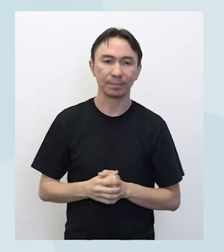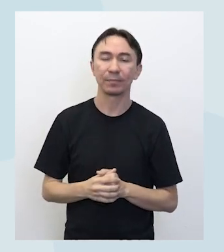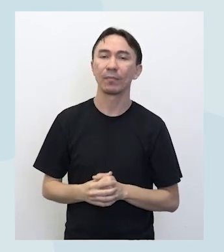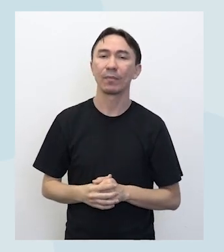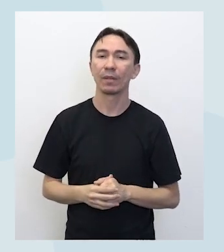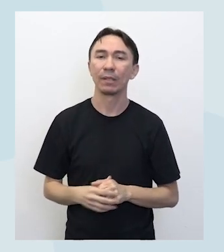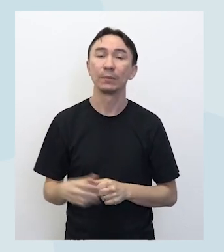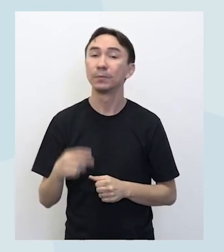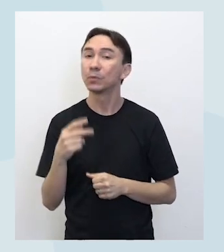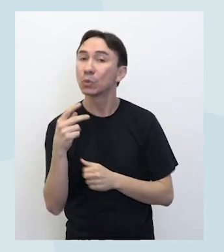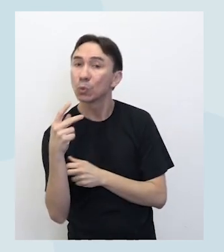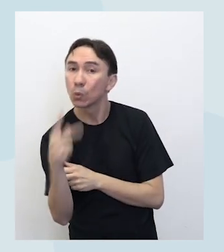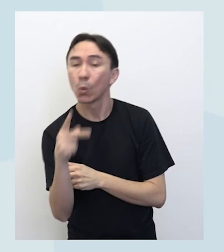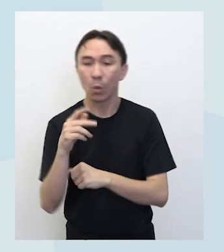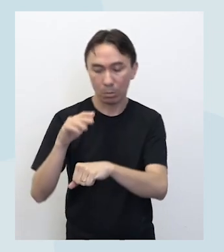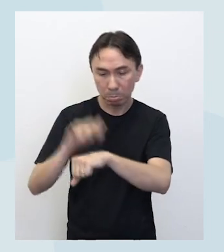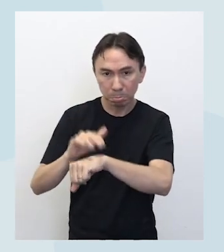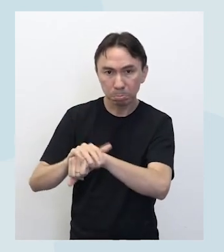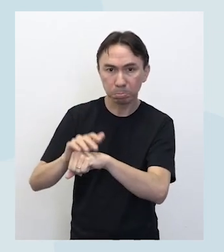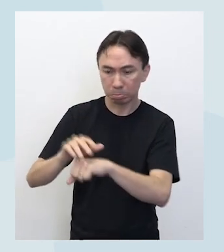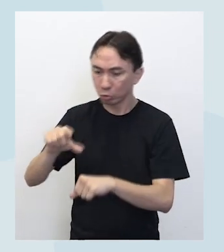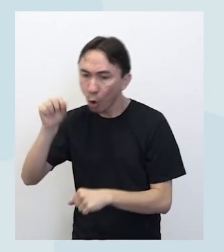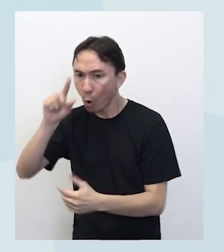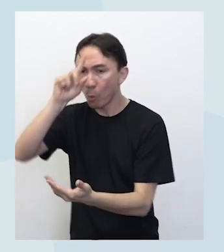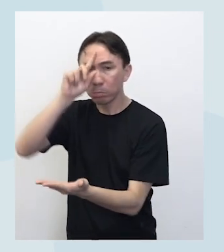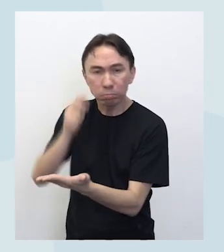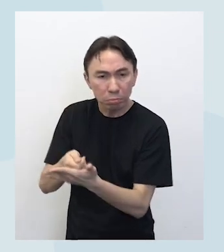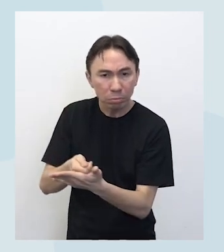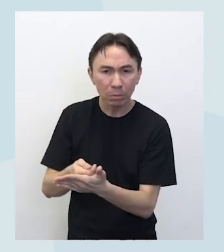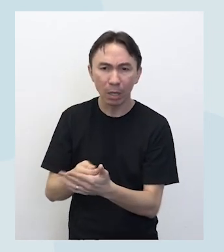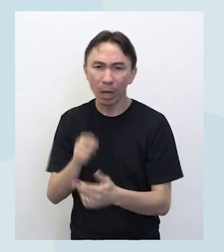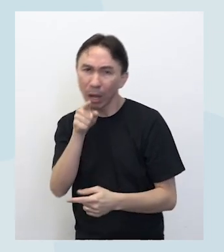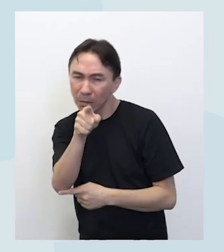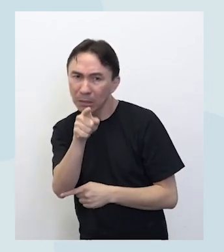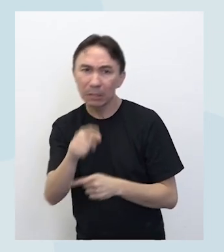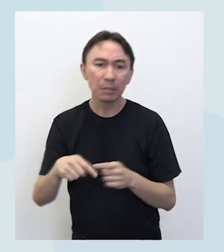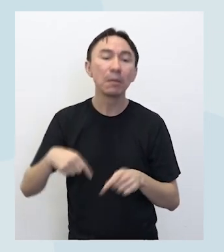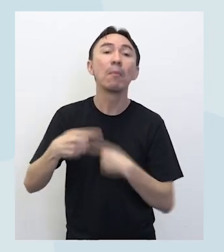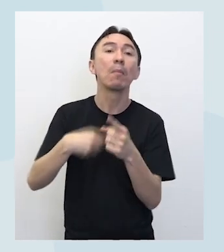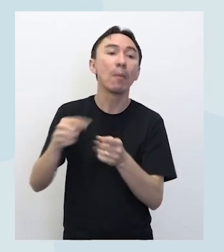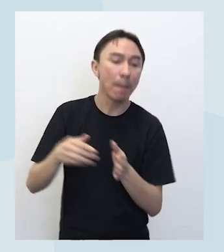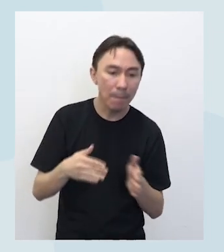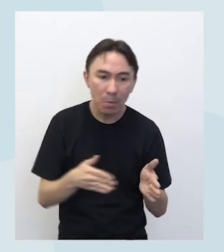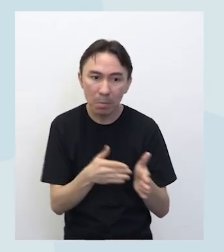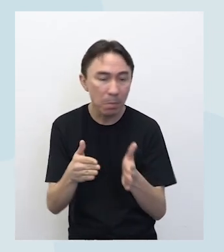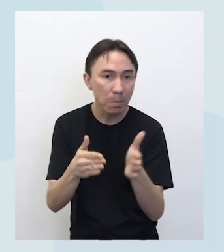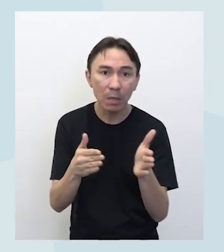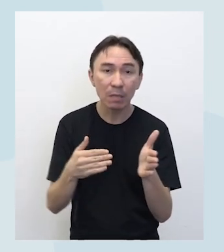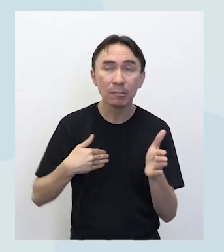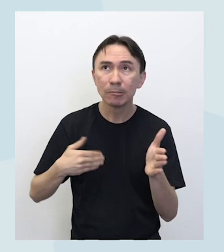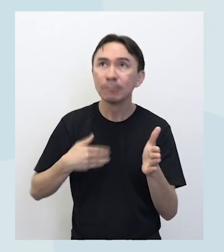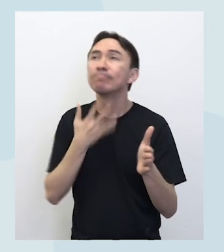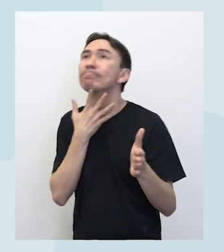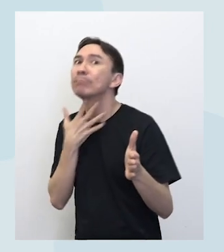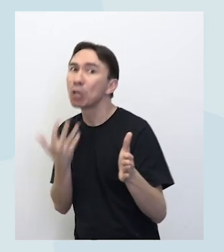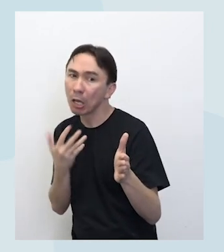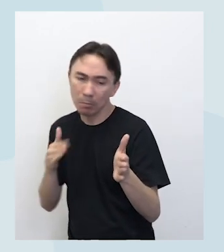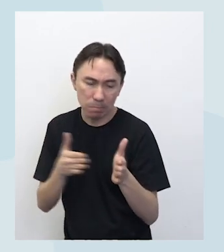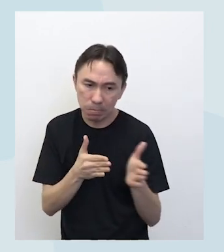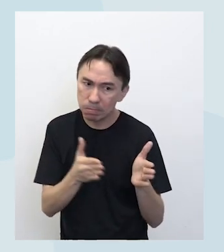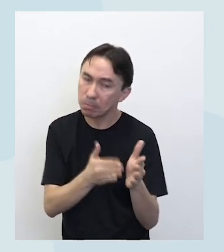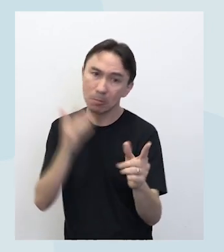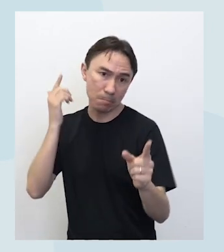as decisões regulam o seu caminhar para a realização do seu sonho? Na verdade, é uma afirmação, né? Não é